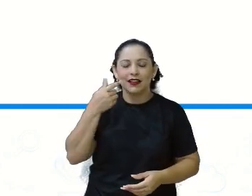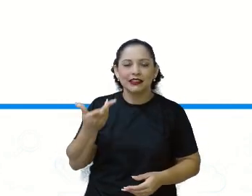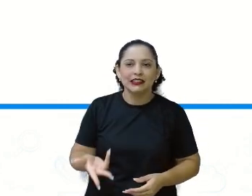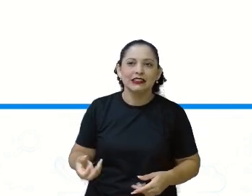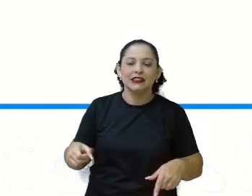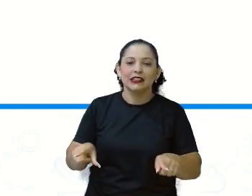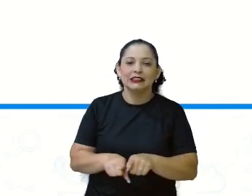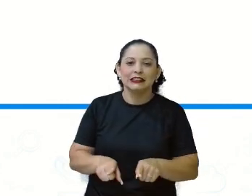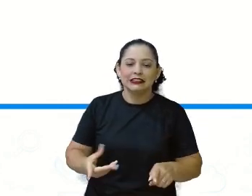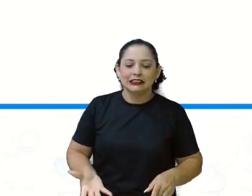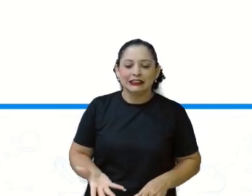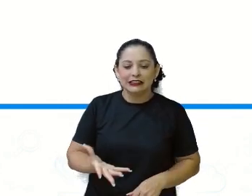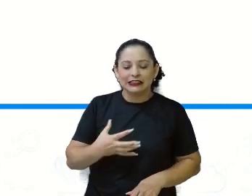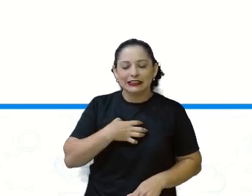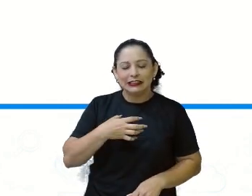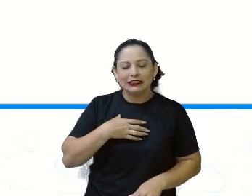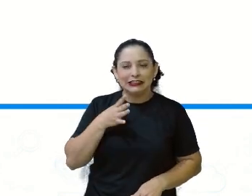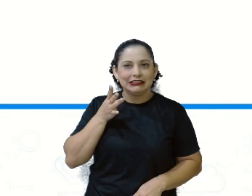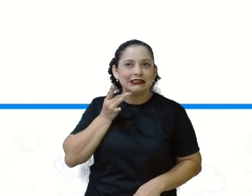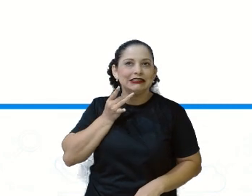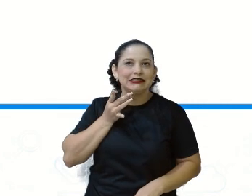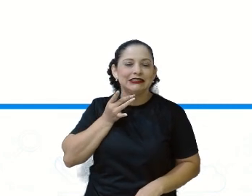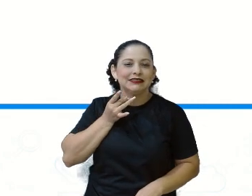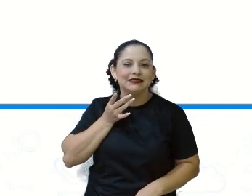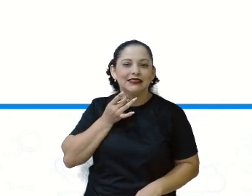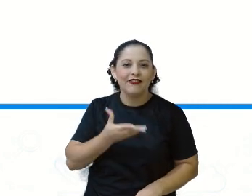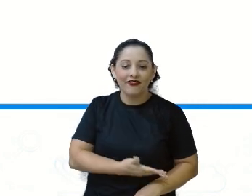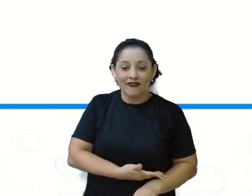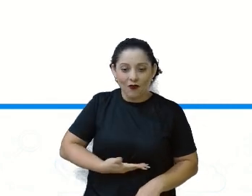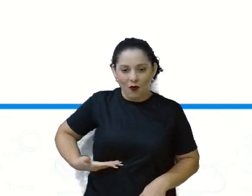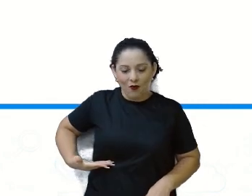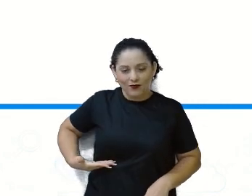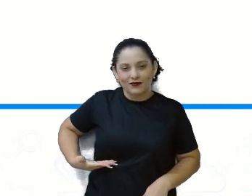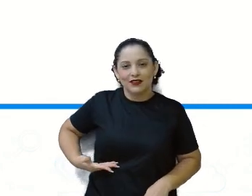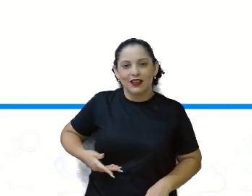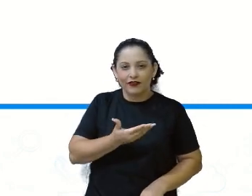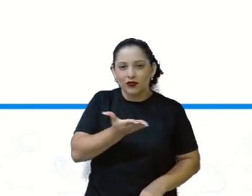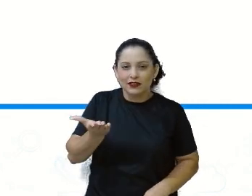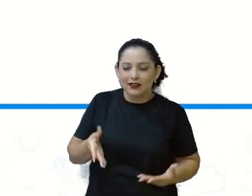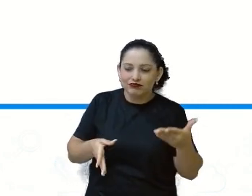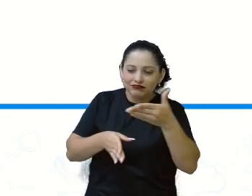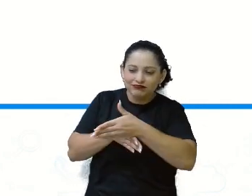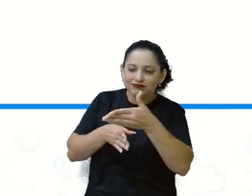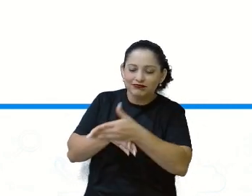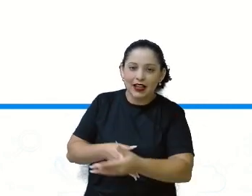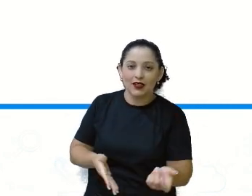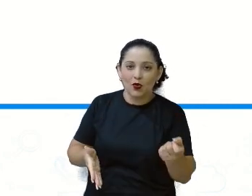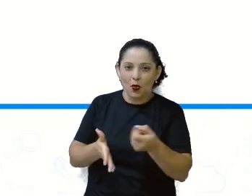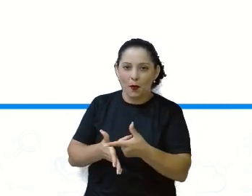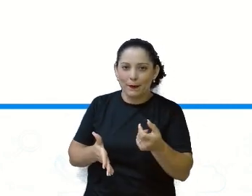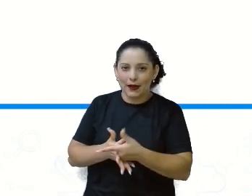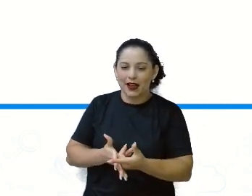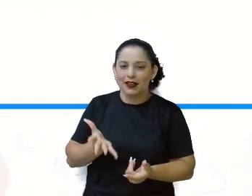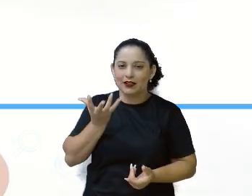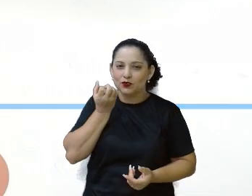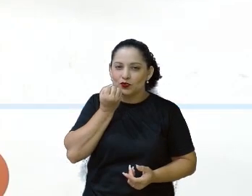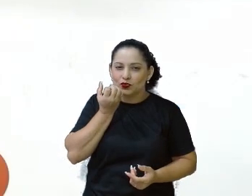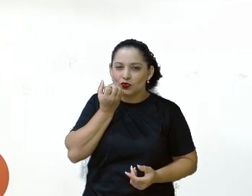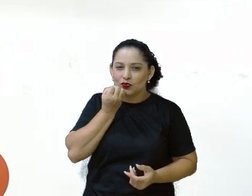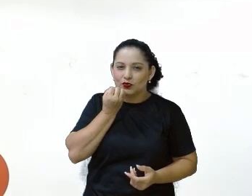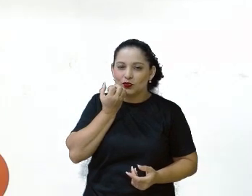Recife, que bate aquela sede e aquela fominha, né, que não dá tempo de almoçar, você vai, compra aquele suquinho,